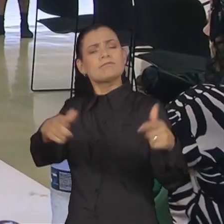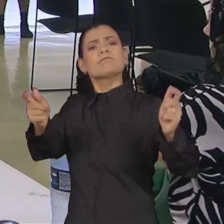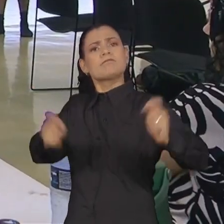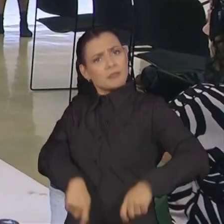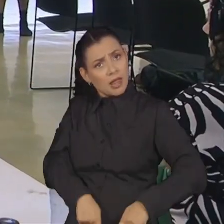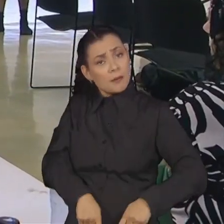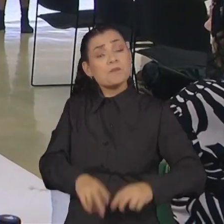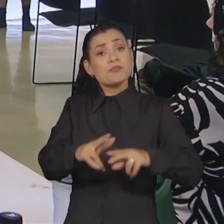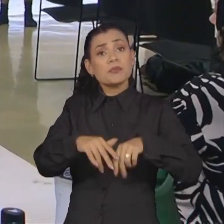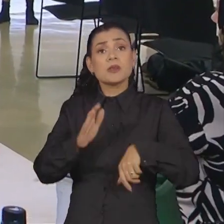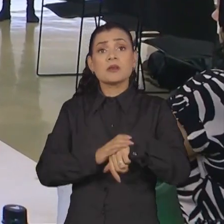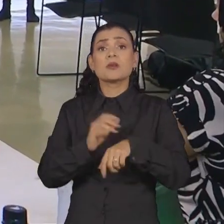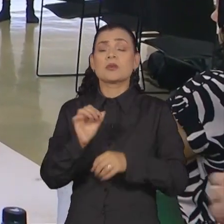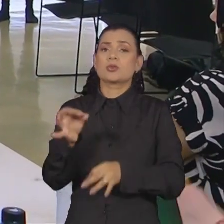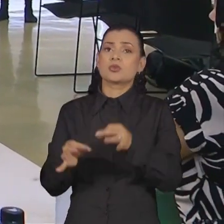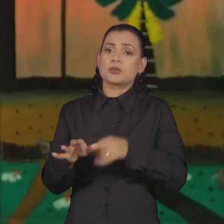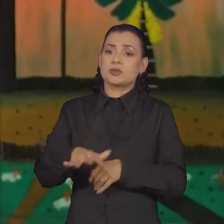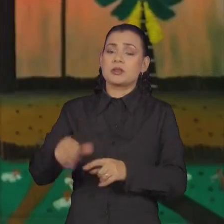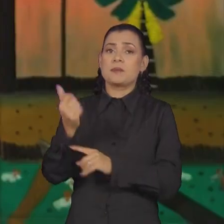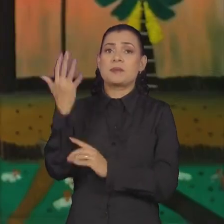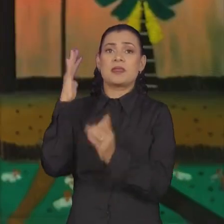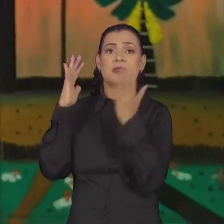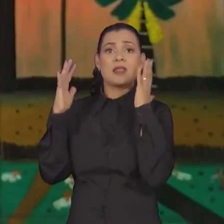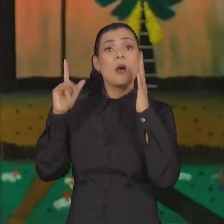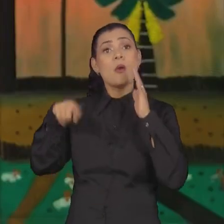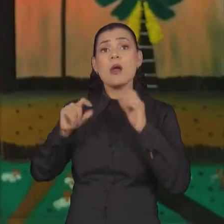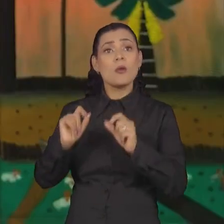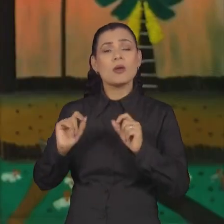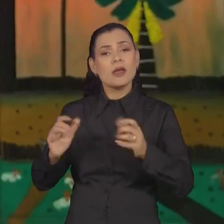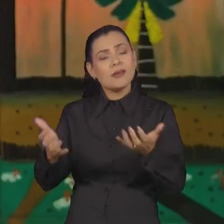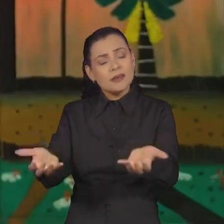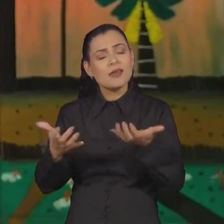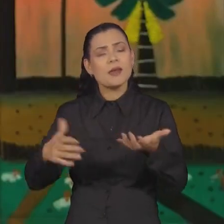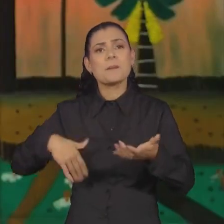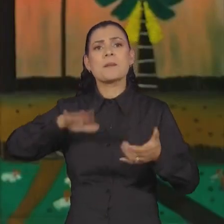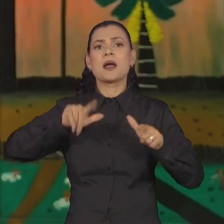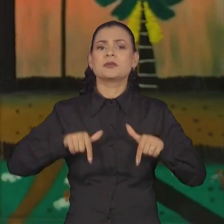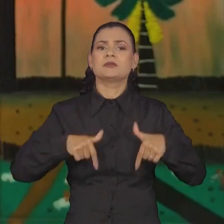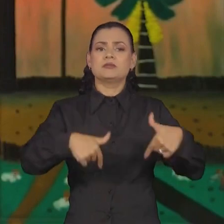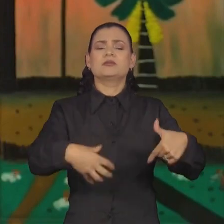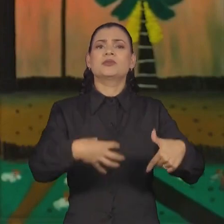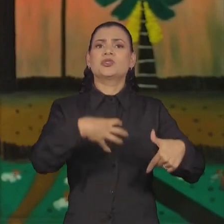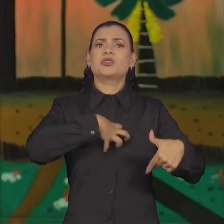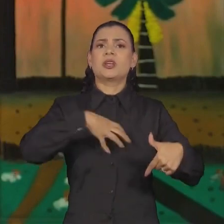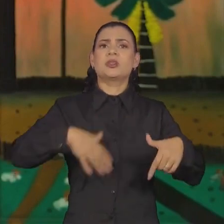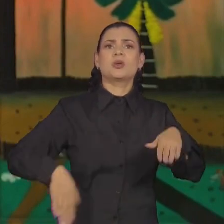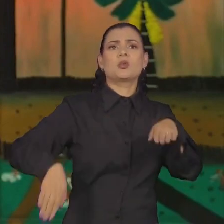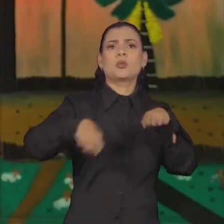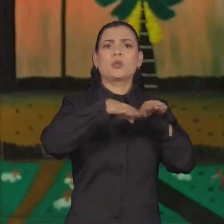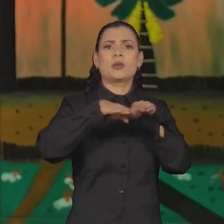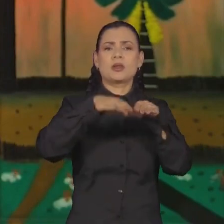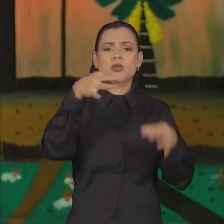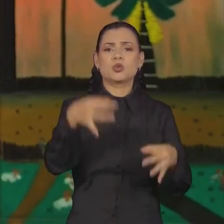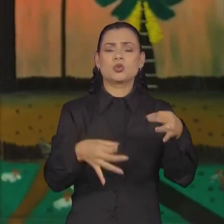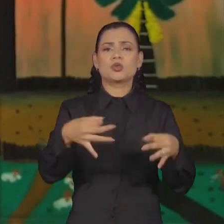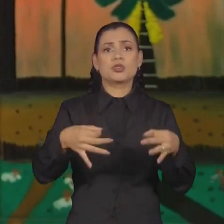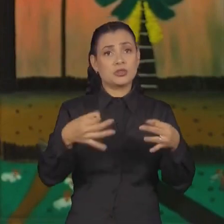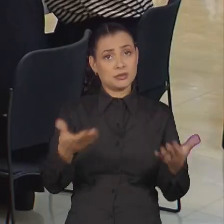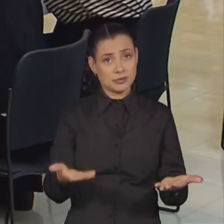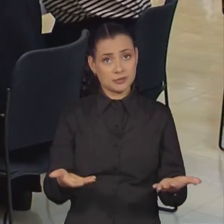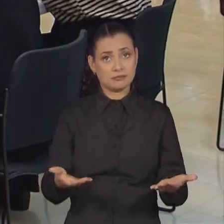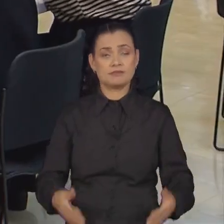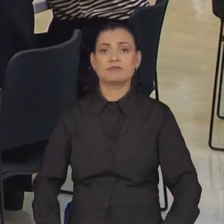lente da justiça ambiental, que nada mais é essa lente de trazer esse espírito de equidade, de justiça para esse